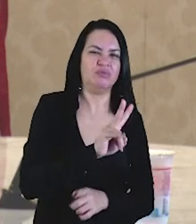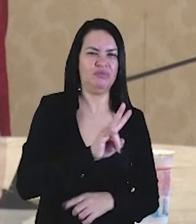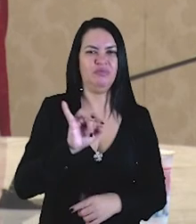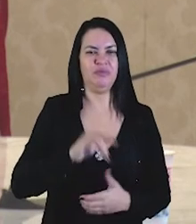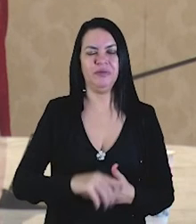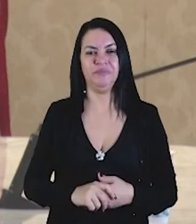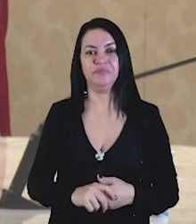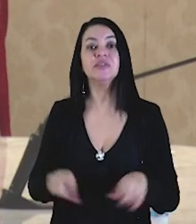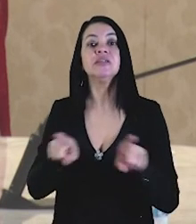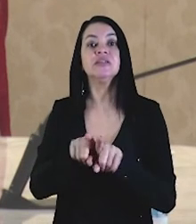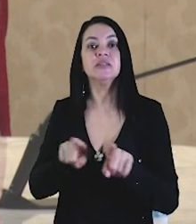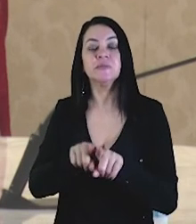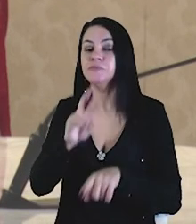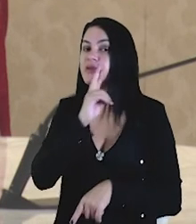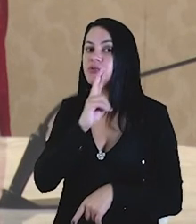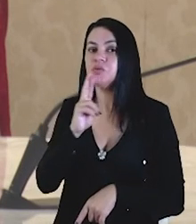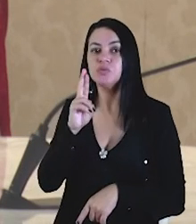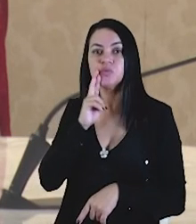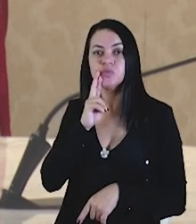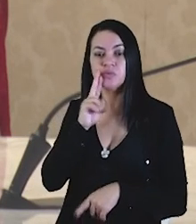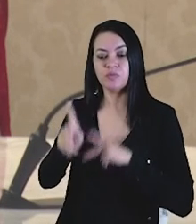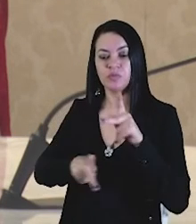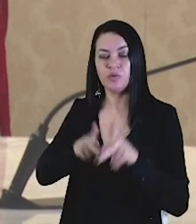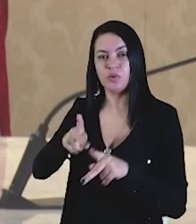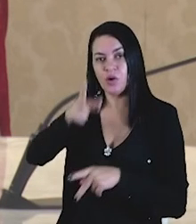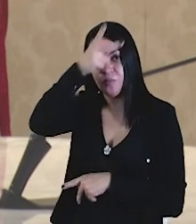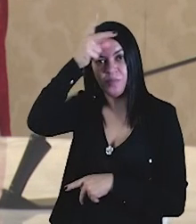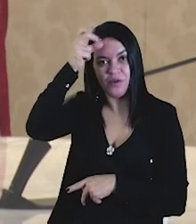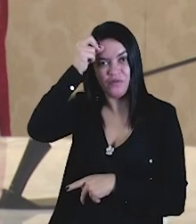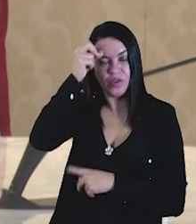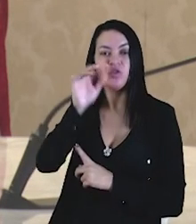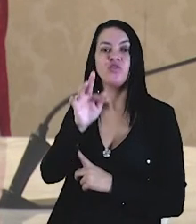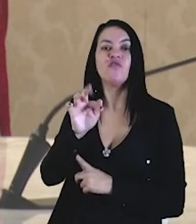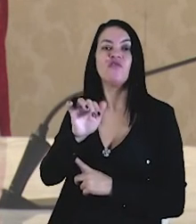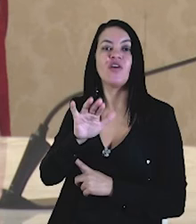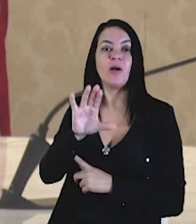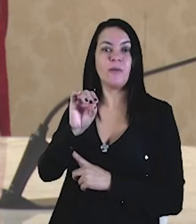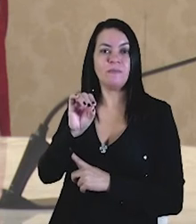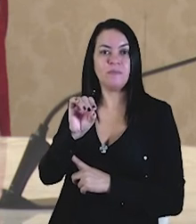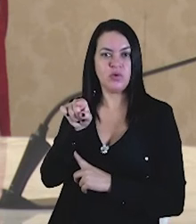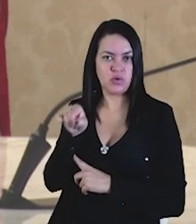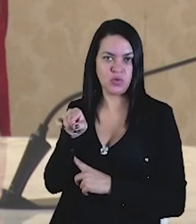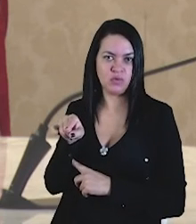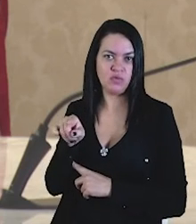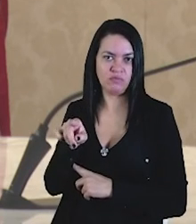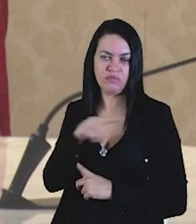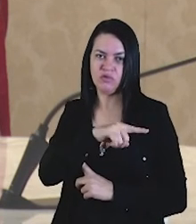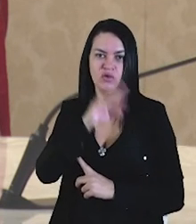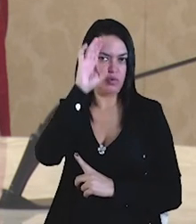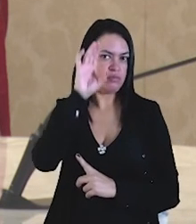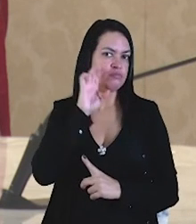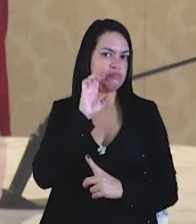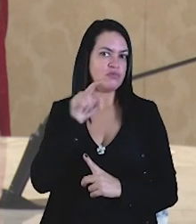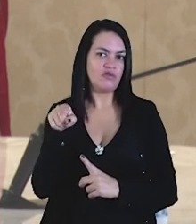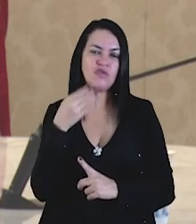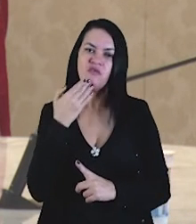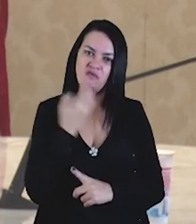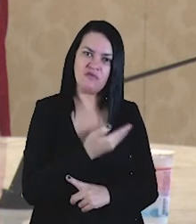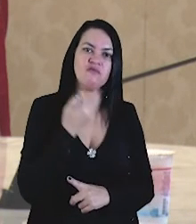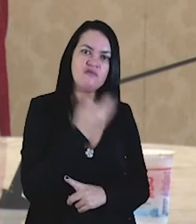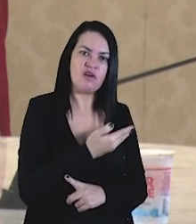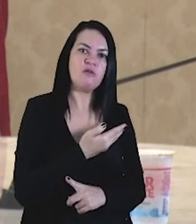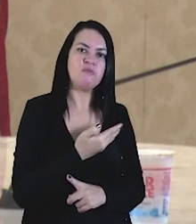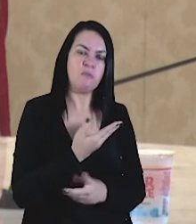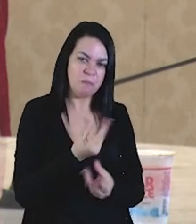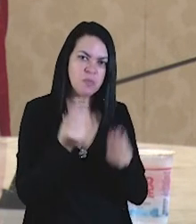popular o Prefeito Fábio quando da interinidade recente do Brandão Insistiu